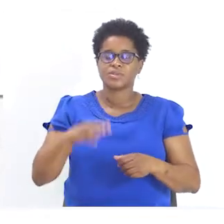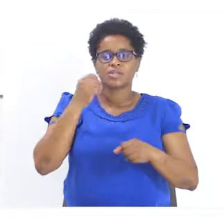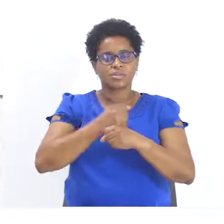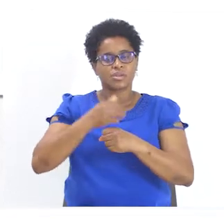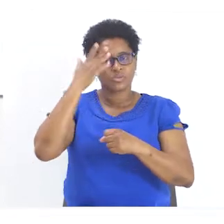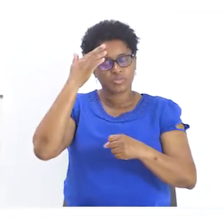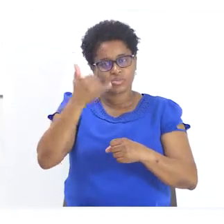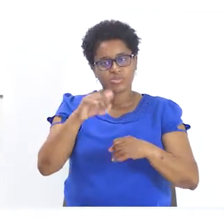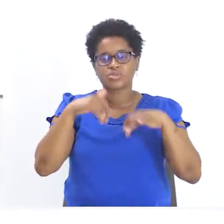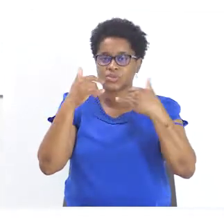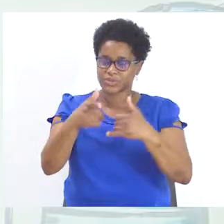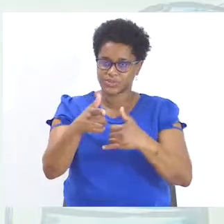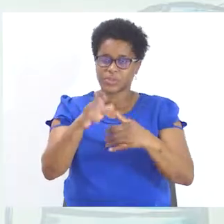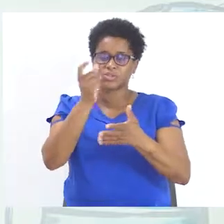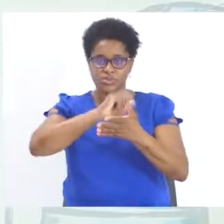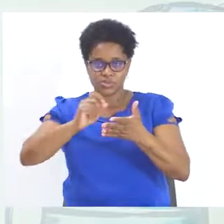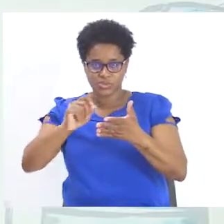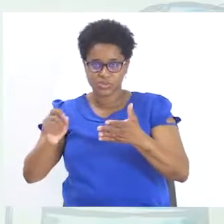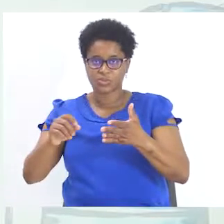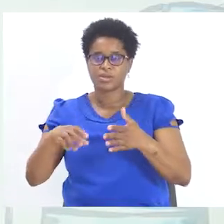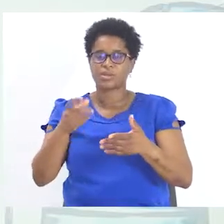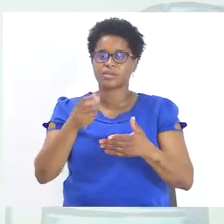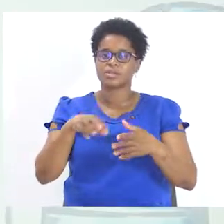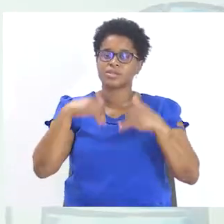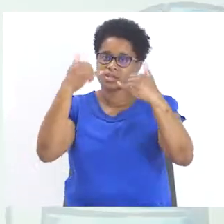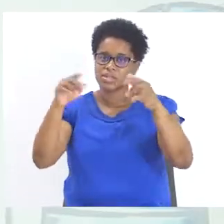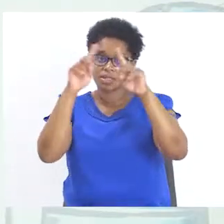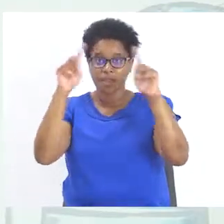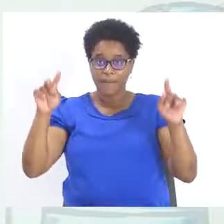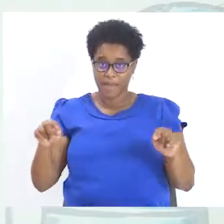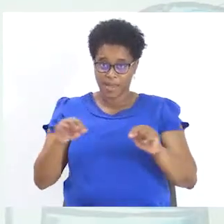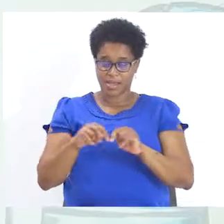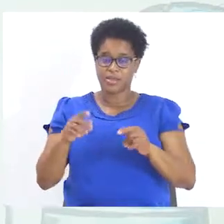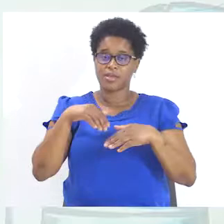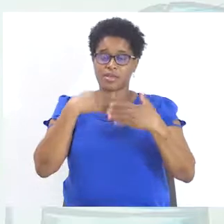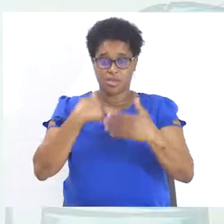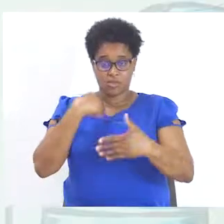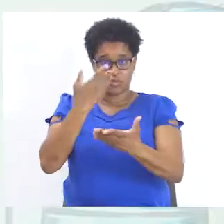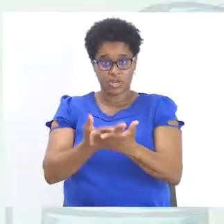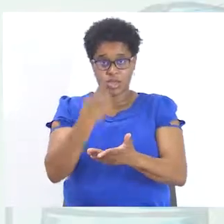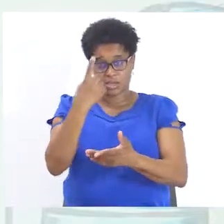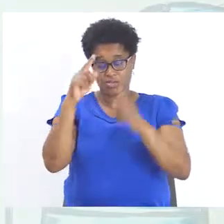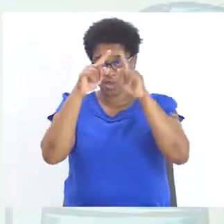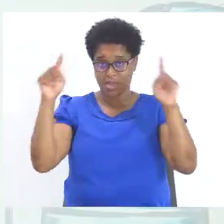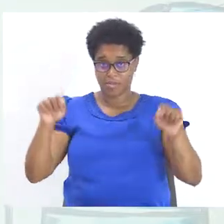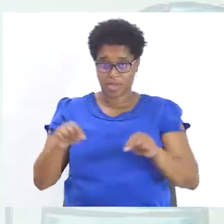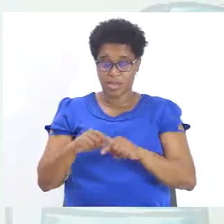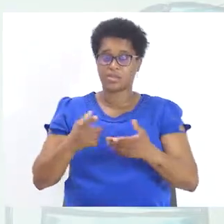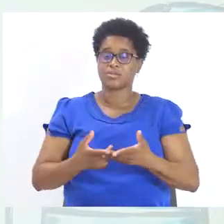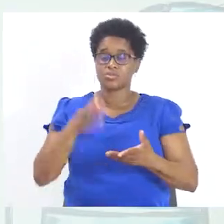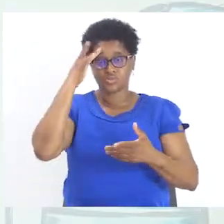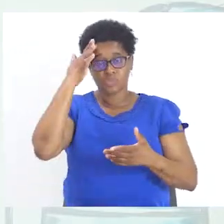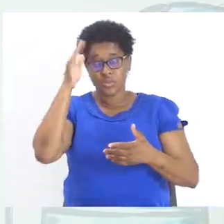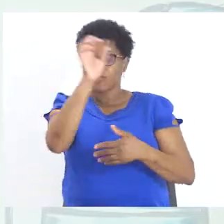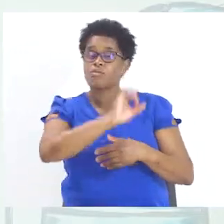a seguinte tabela. Vocês vão dar aqui uma tabela com as expressões, vocês vão completar de